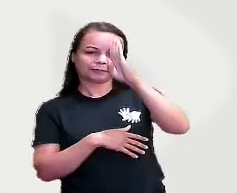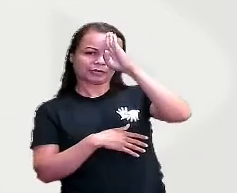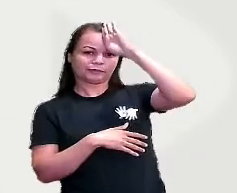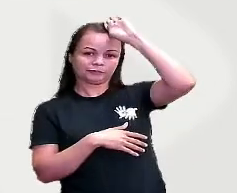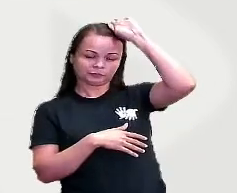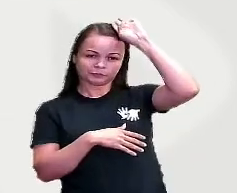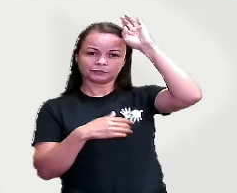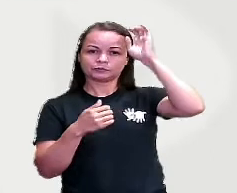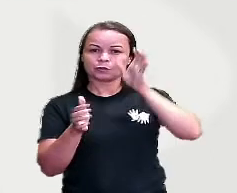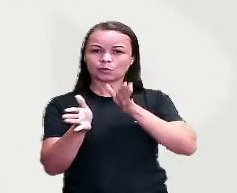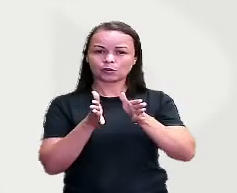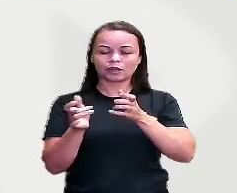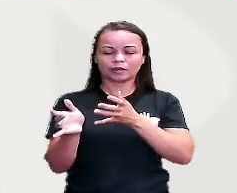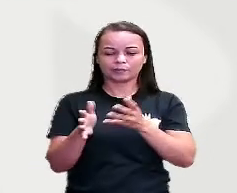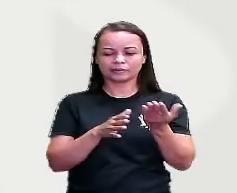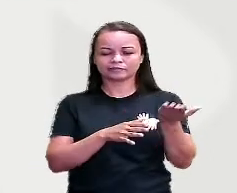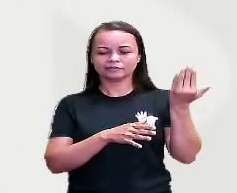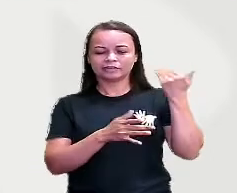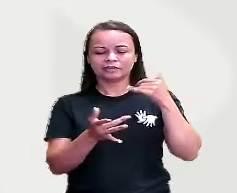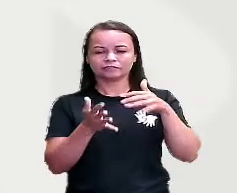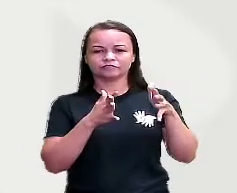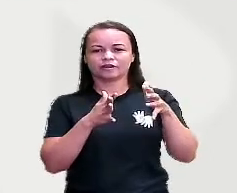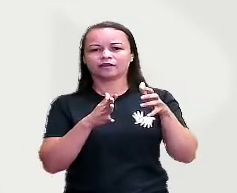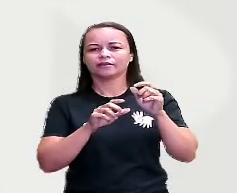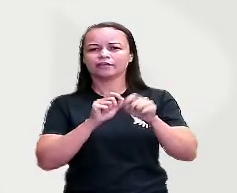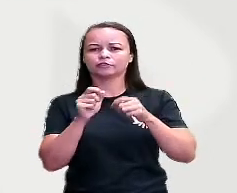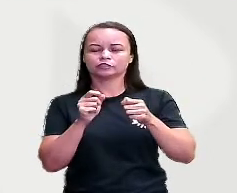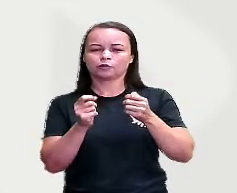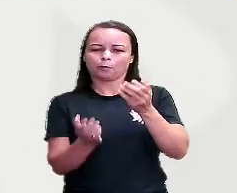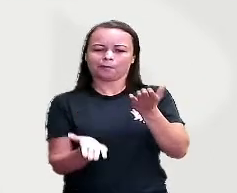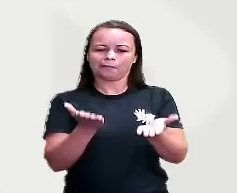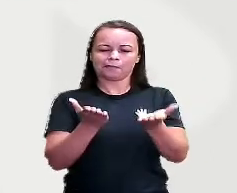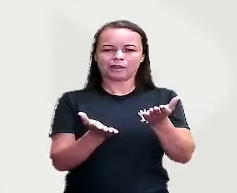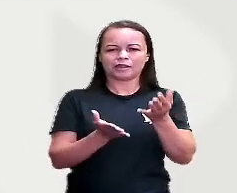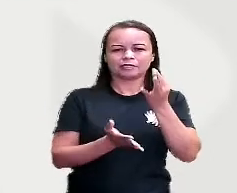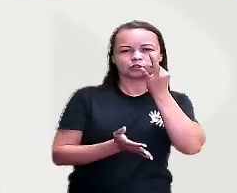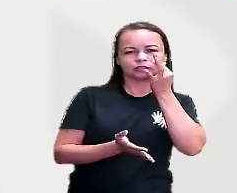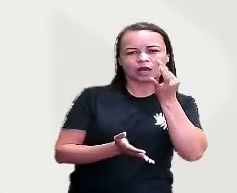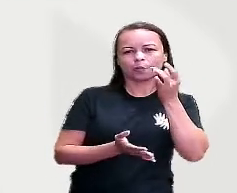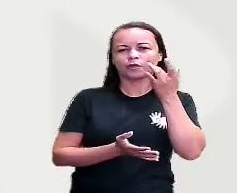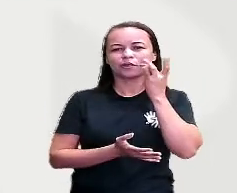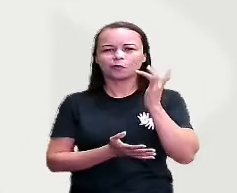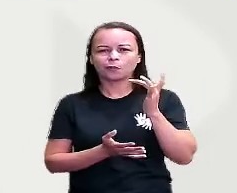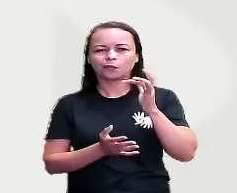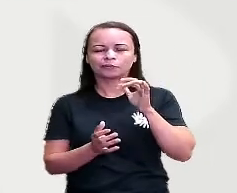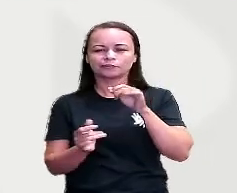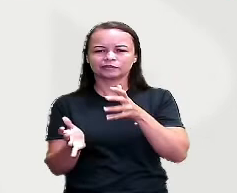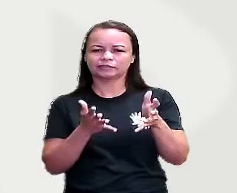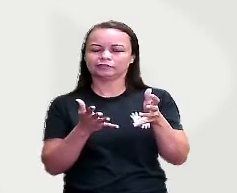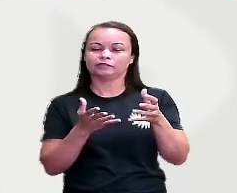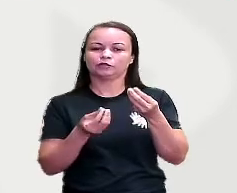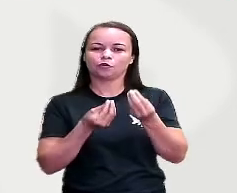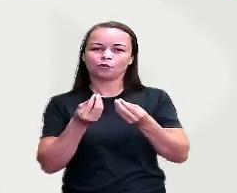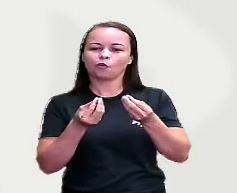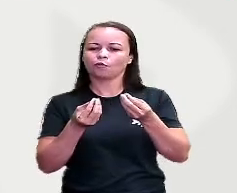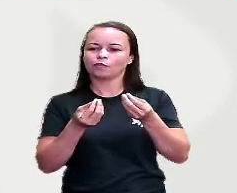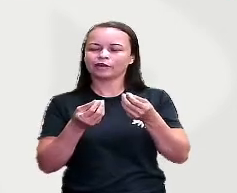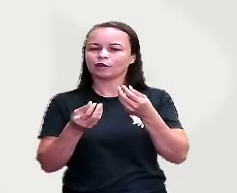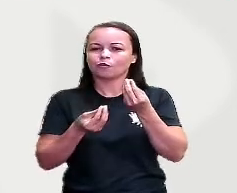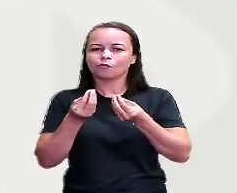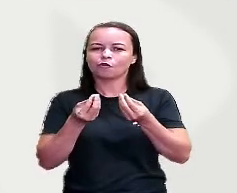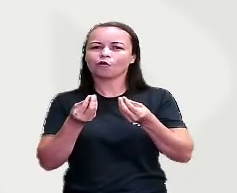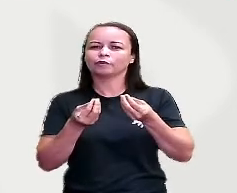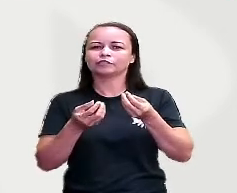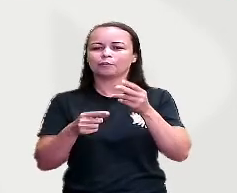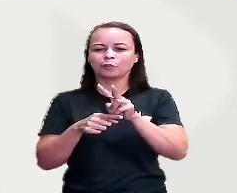o sal valia como seu peso em ouro, pois ele era antigamente uma das poucas maneiras de preservar a carne. Ou seja,